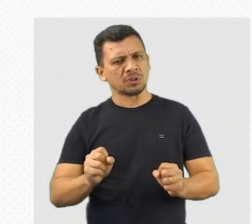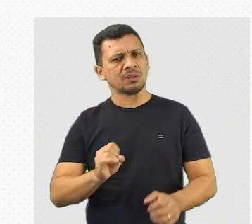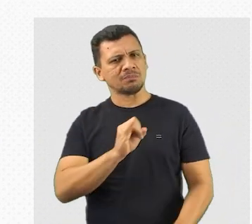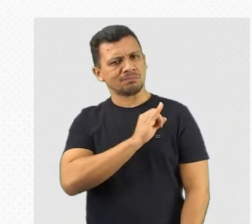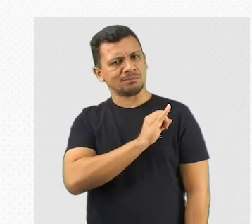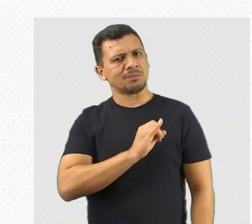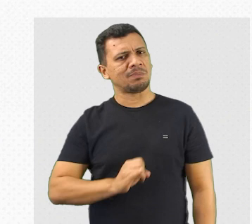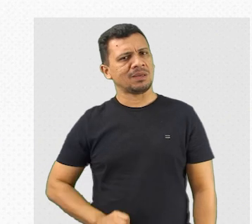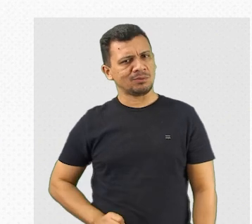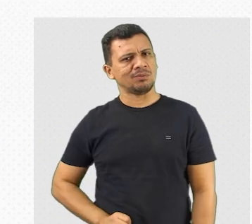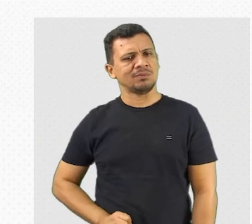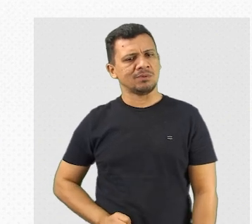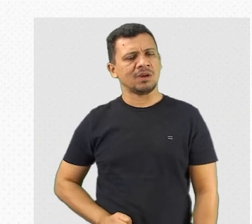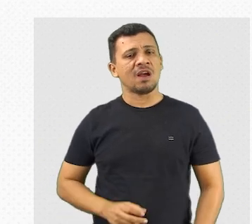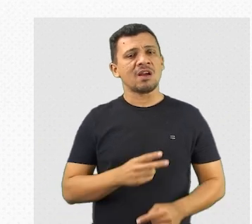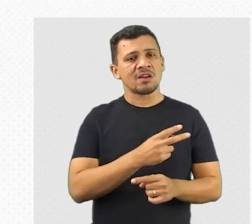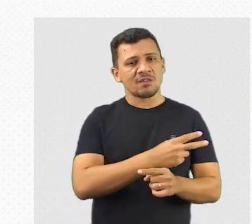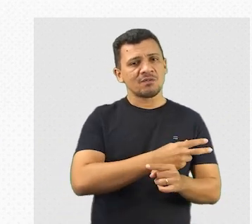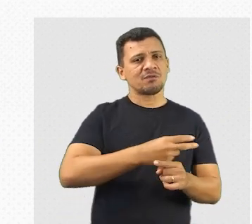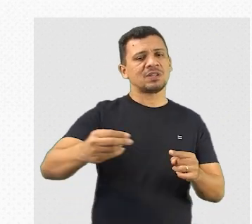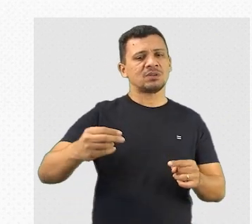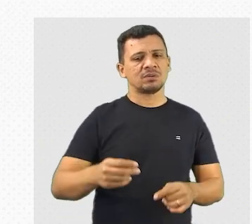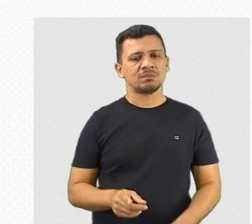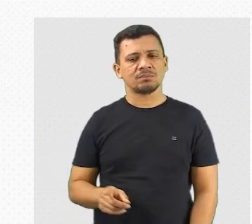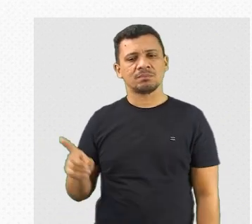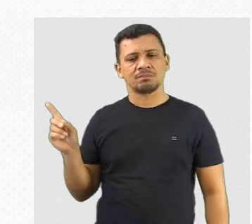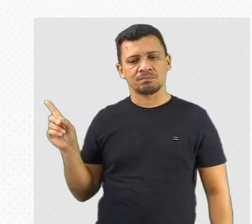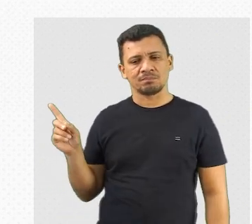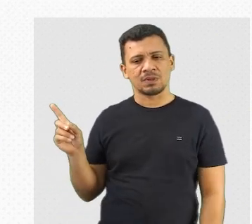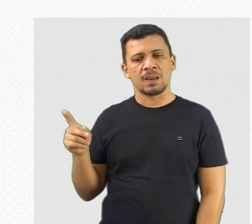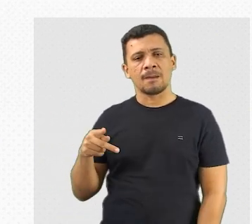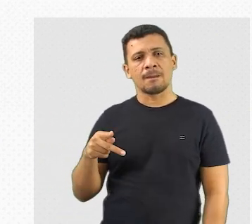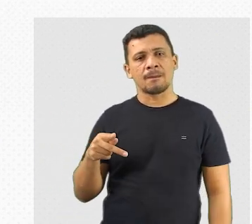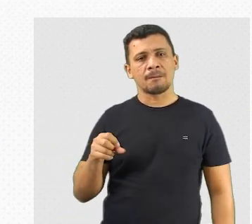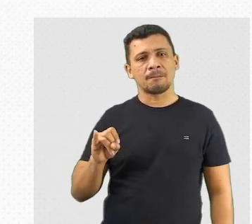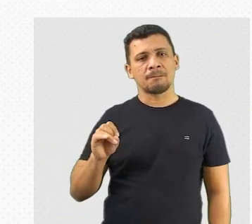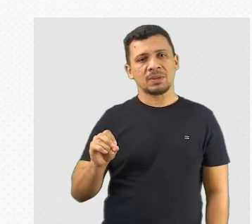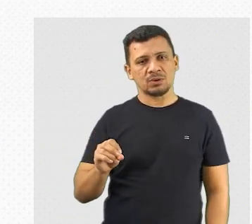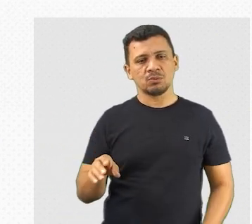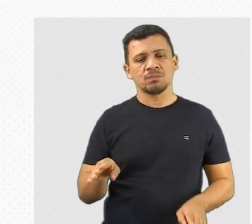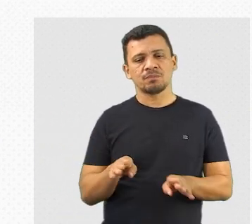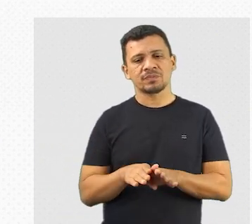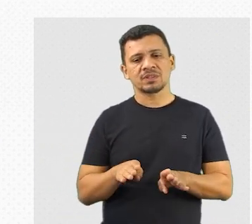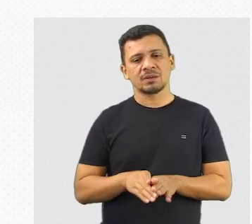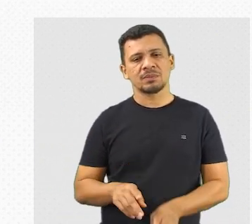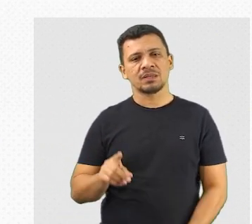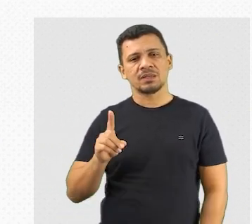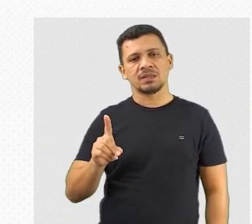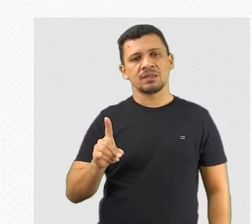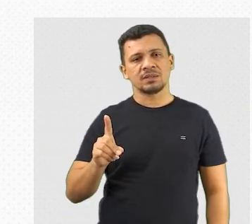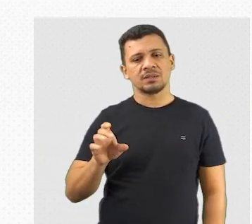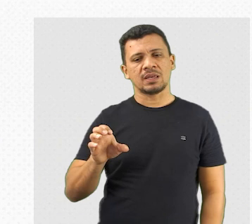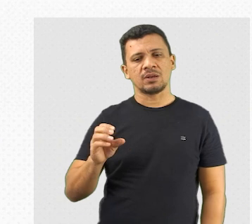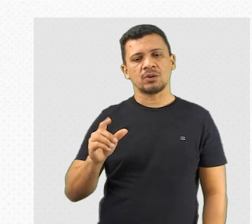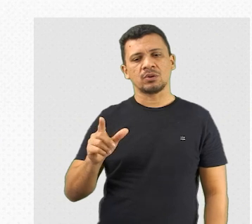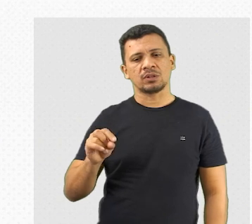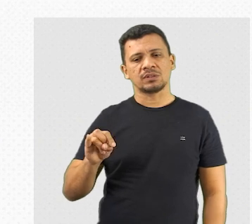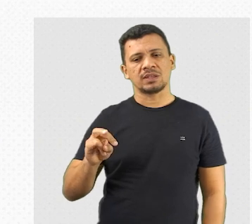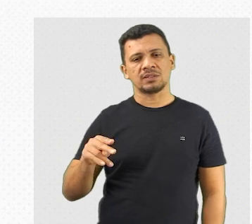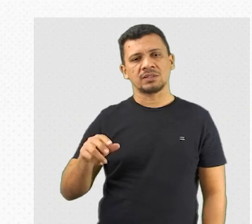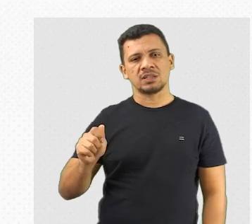vitórias. Esses dois são bustos de Antônio Pio e Diocleciano. Por lei, né, se você for um órgão público